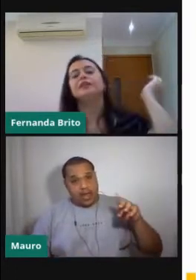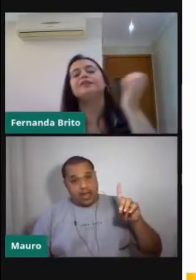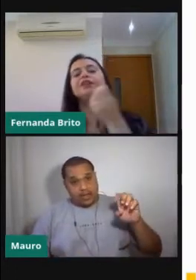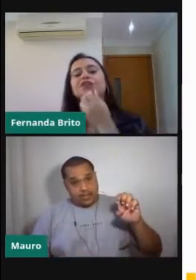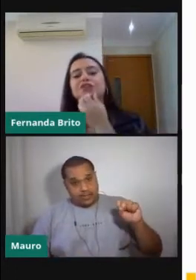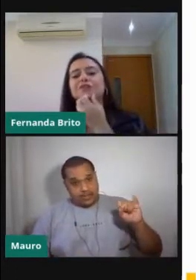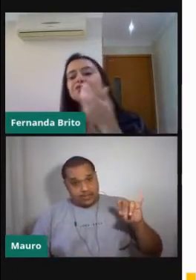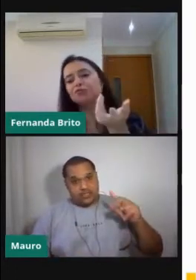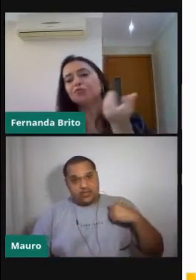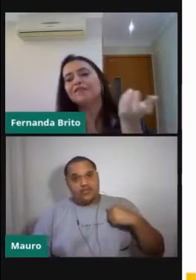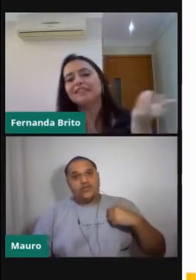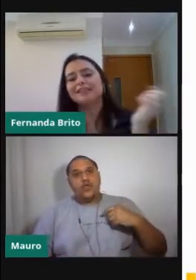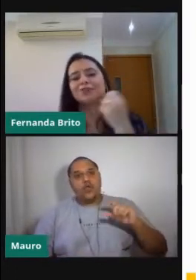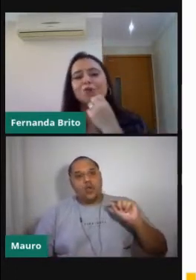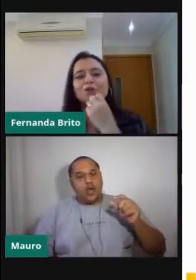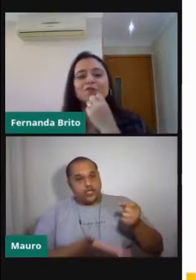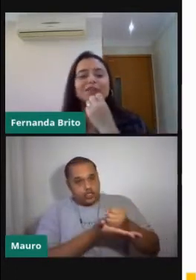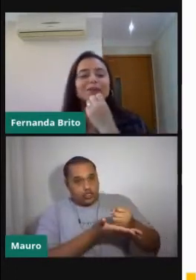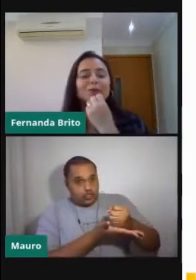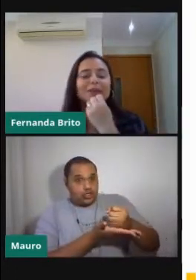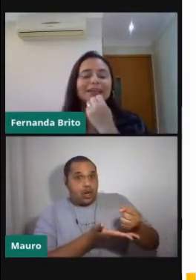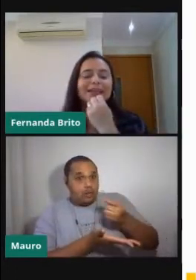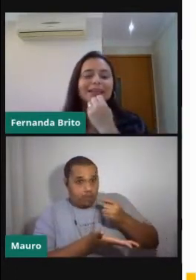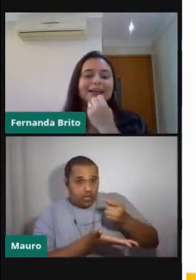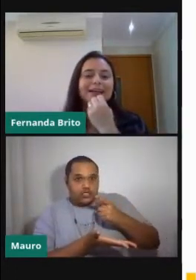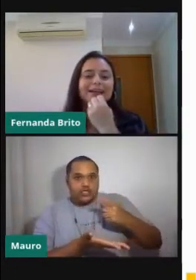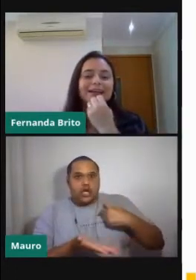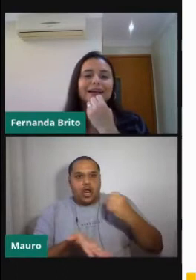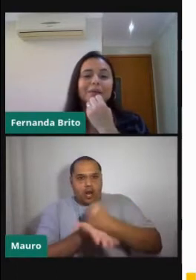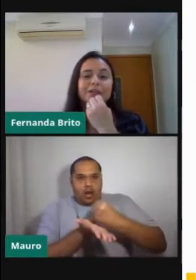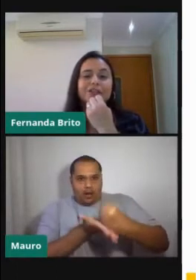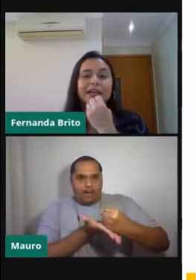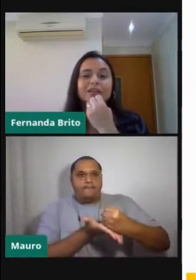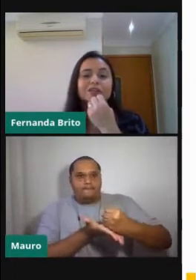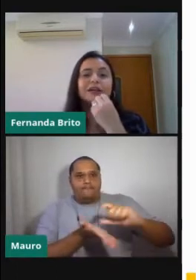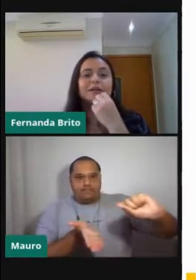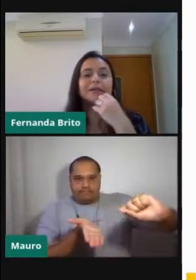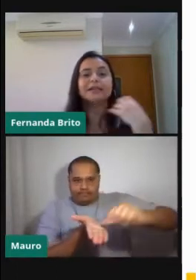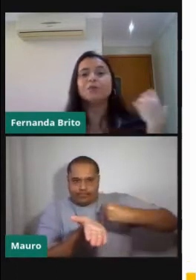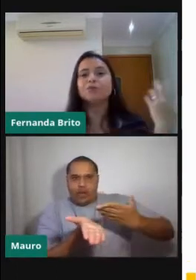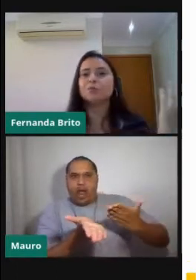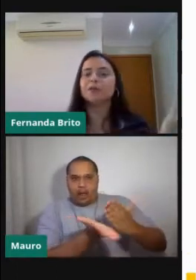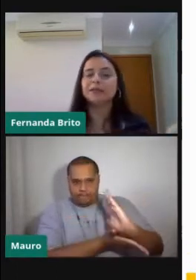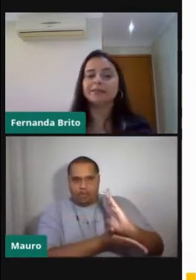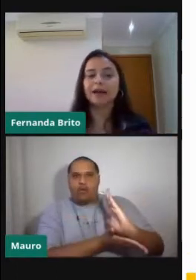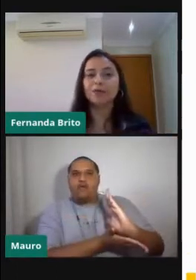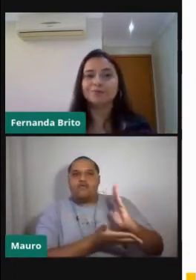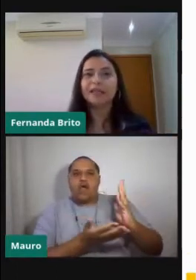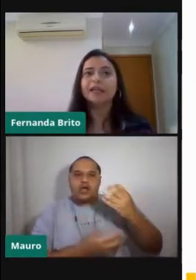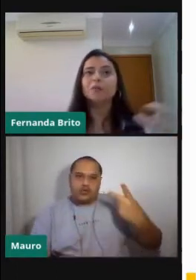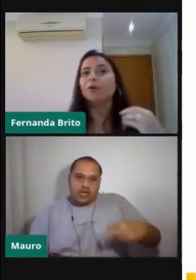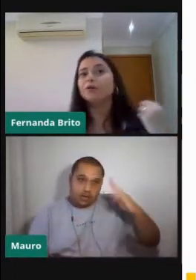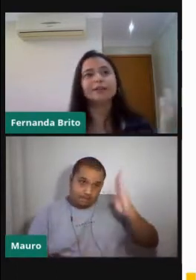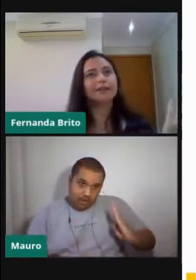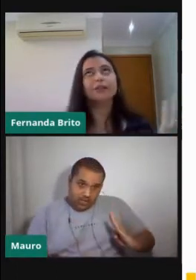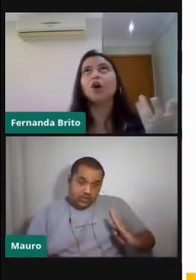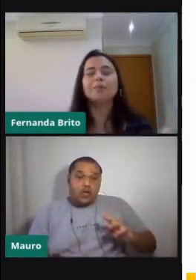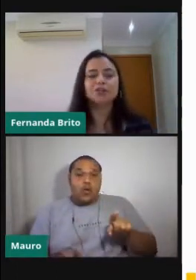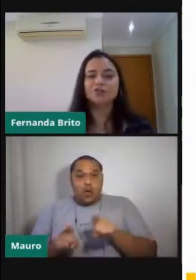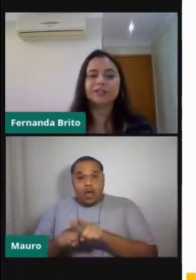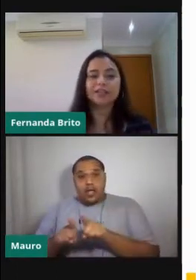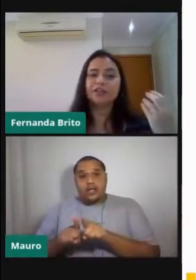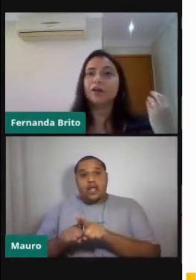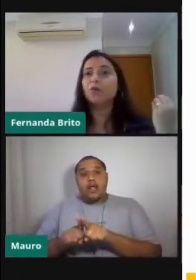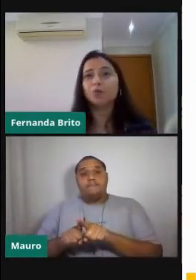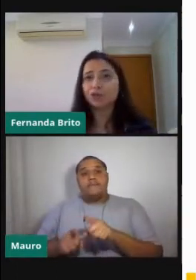registro definitivo, junto com a vacina de Oxford, né, coloquei aqui a manchete, mas é um uso experimental. Uma outra